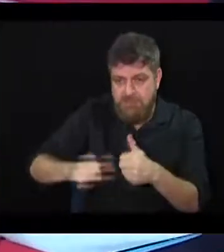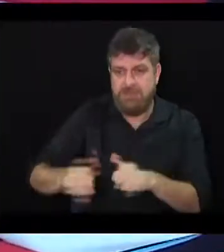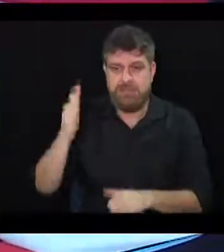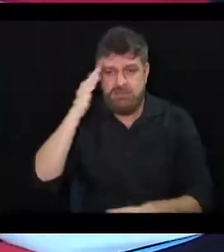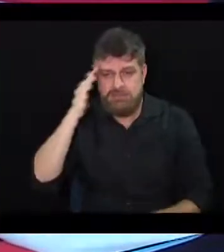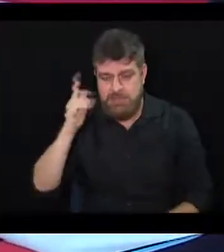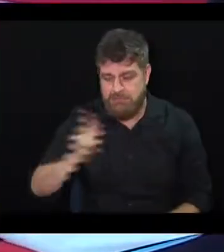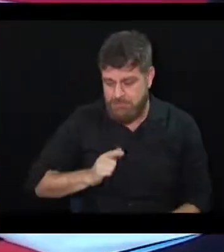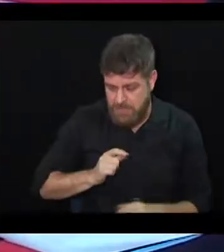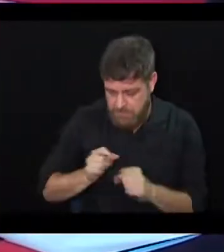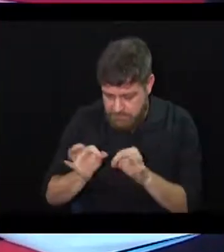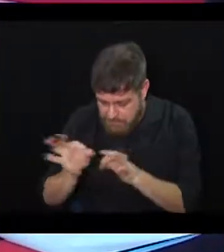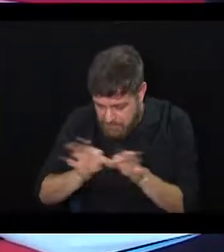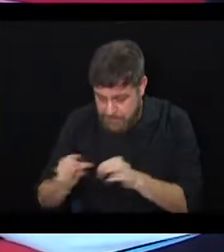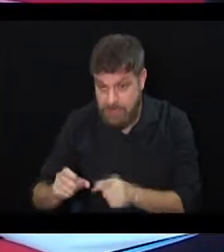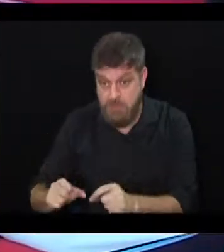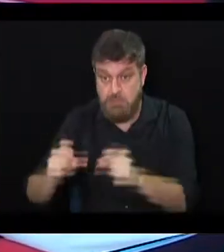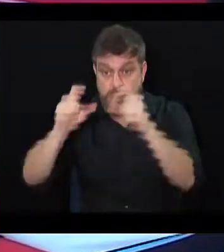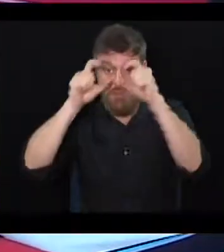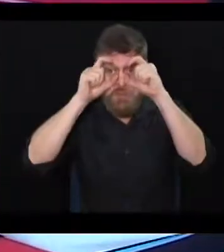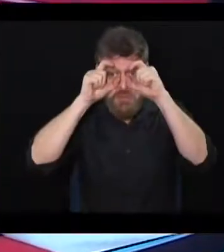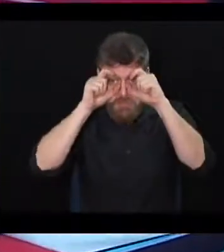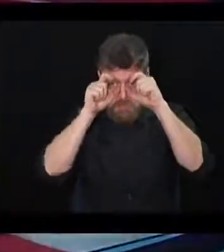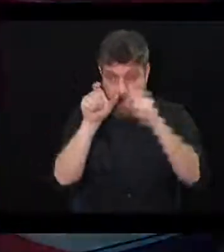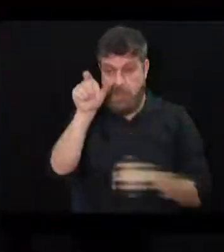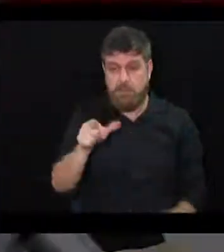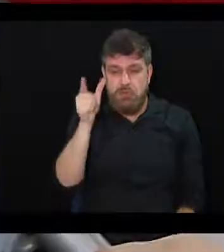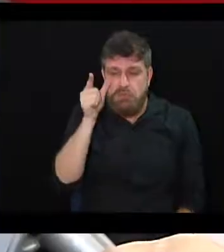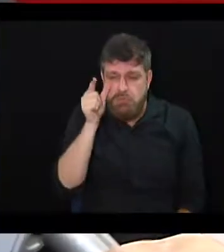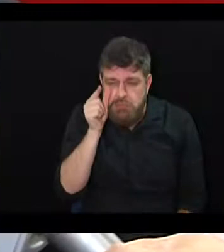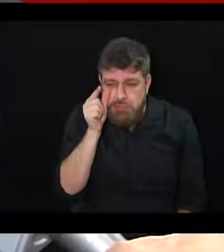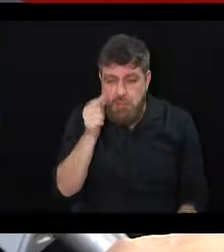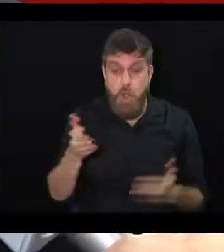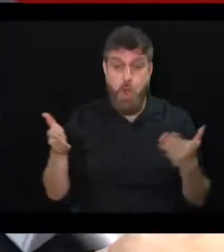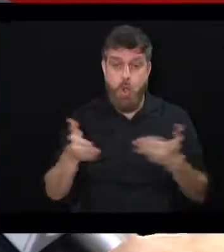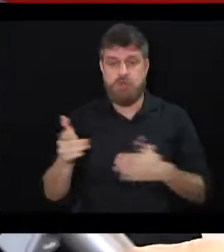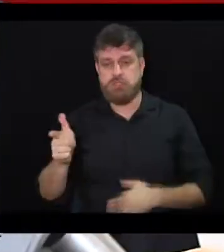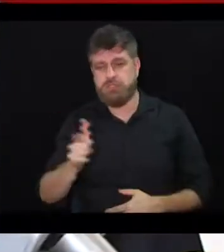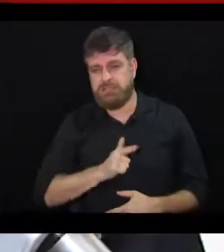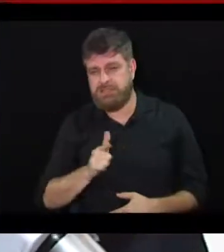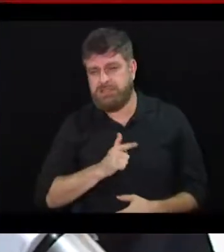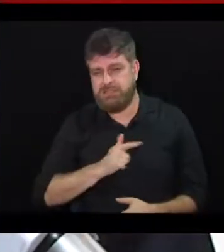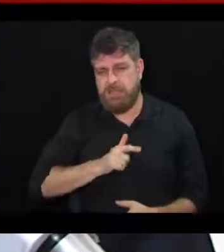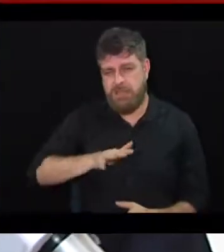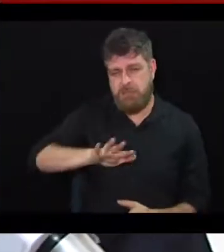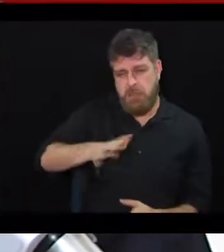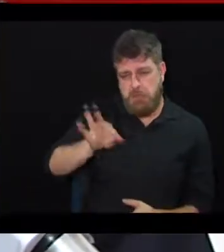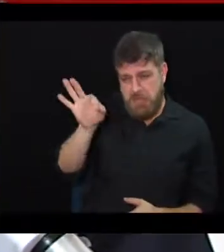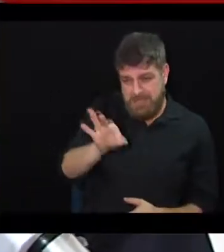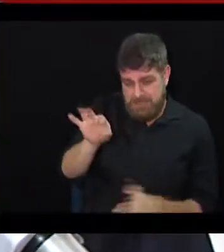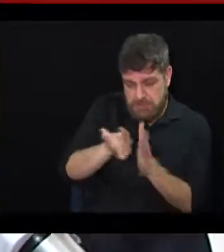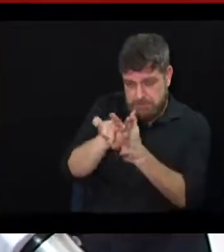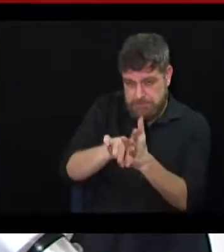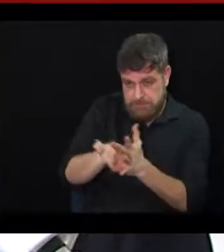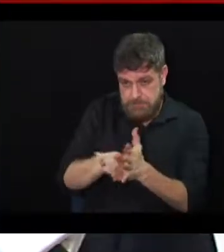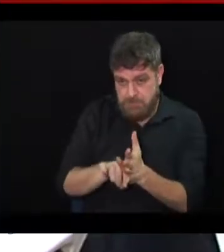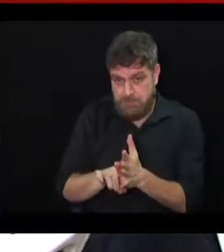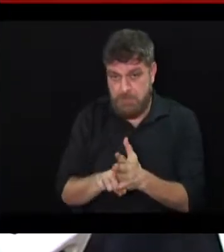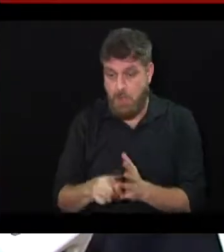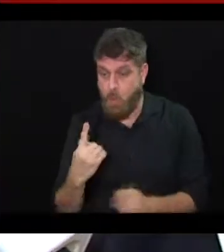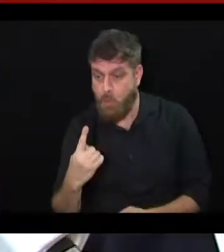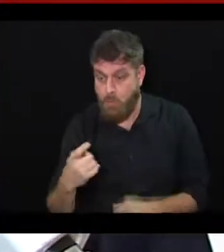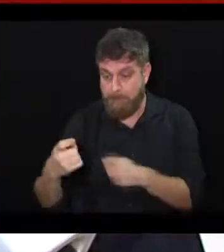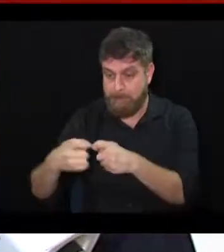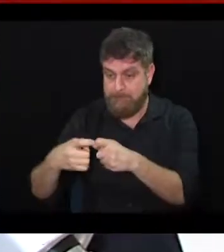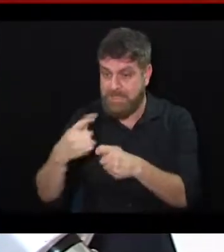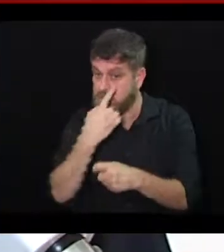o grau das lentes dos óculos que um paciente deve usar. Olha, hoje nós temos, por estatística, que para cada oftalmologista